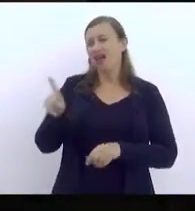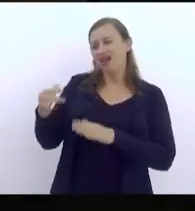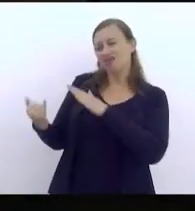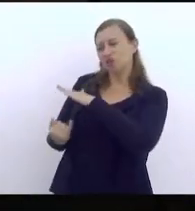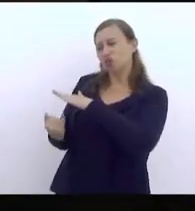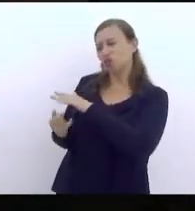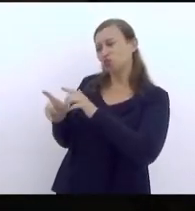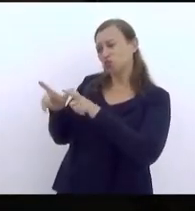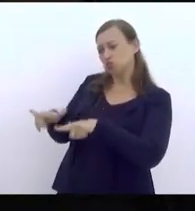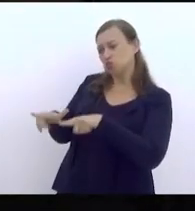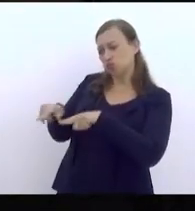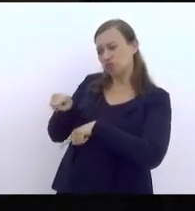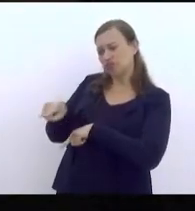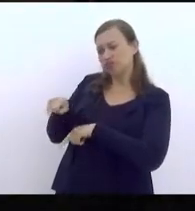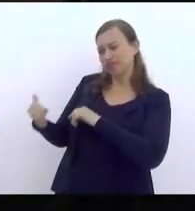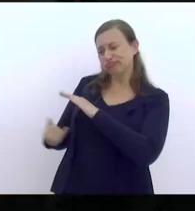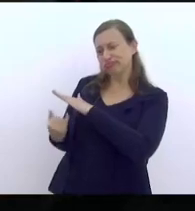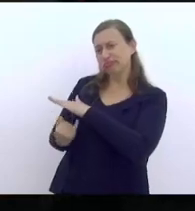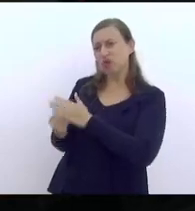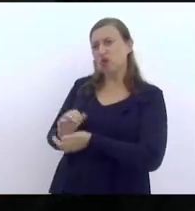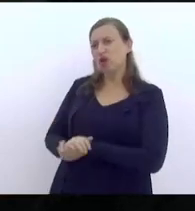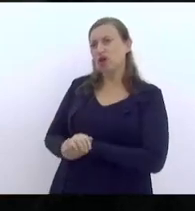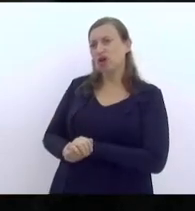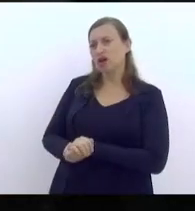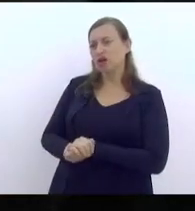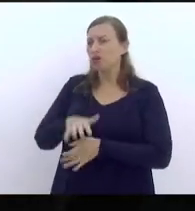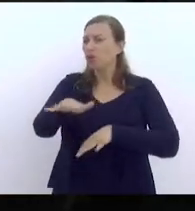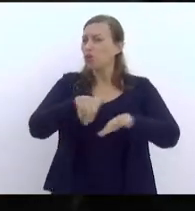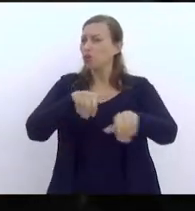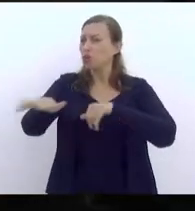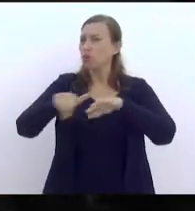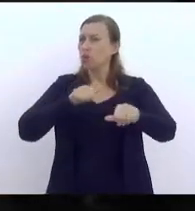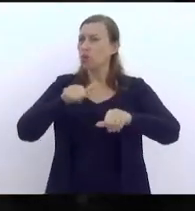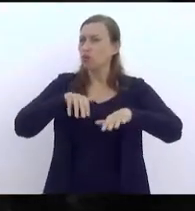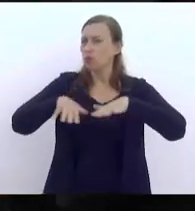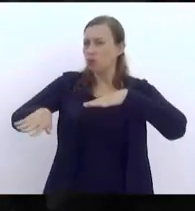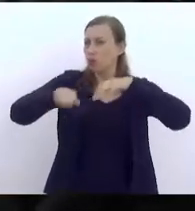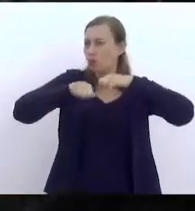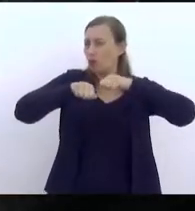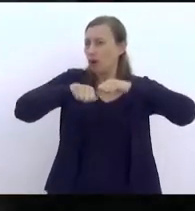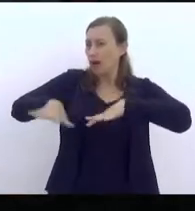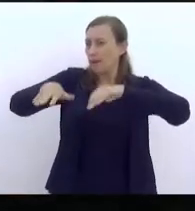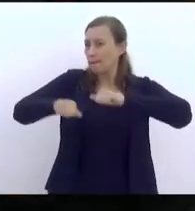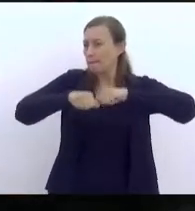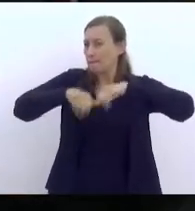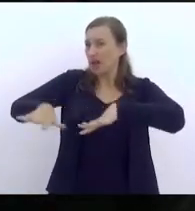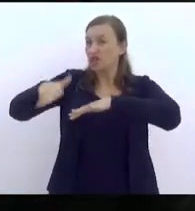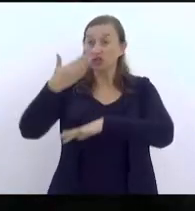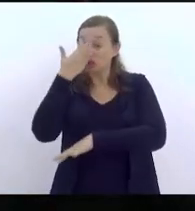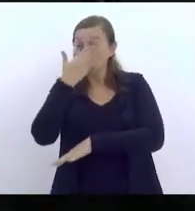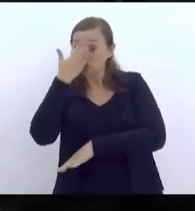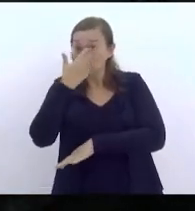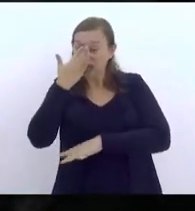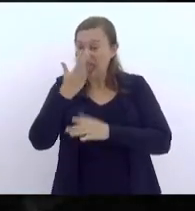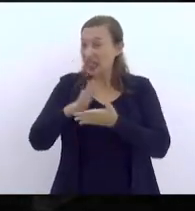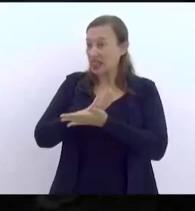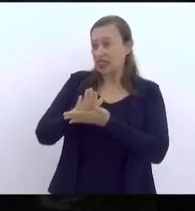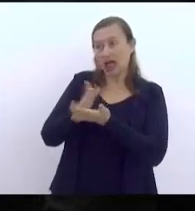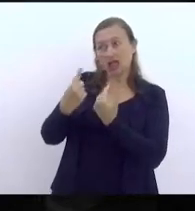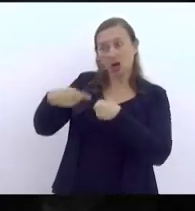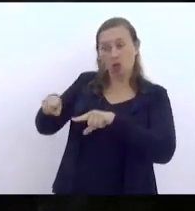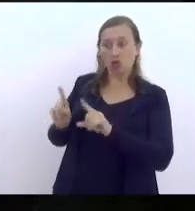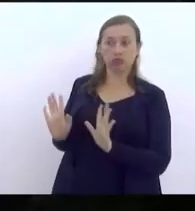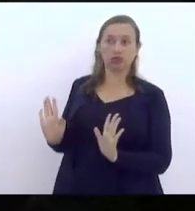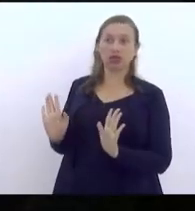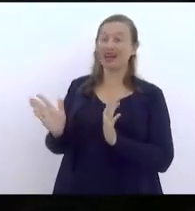instituição convocou a Marcha das Vadias. E aqui nada contra, porque cada um